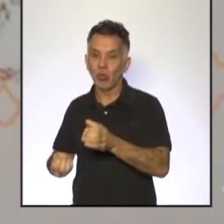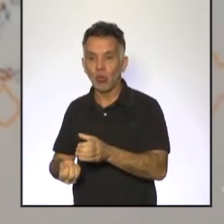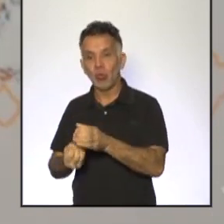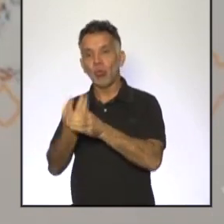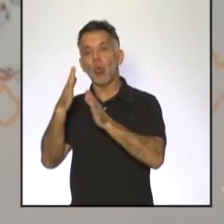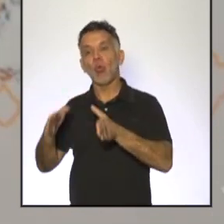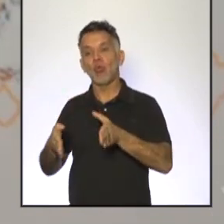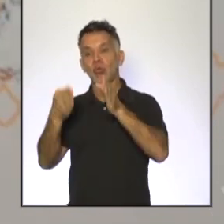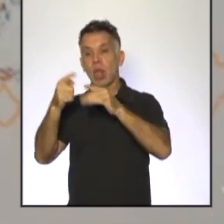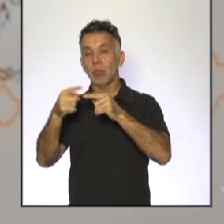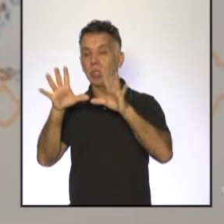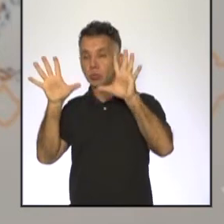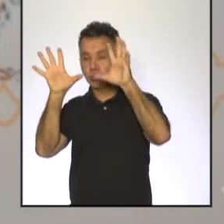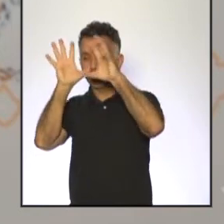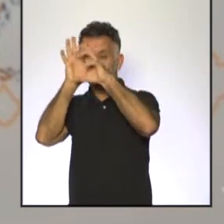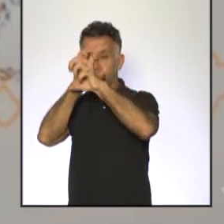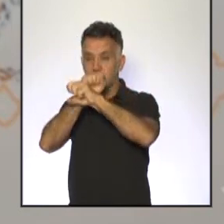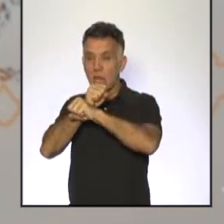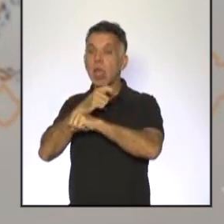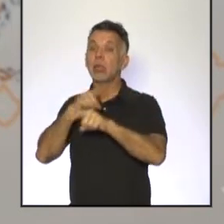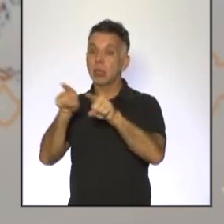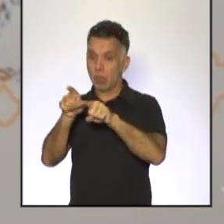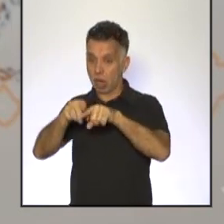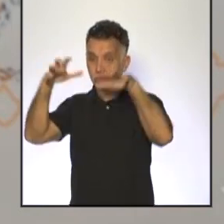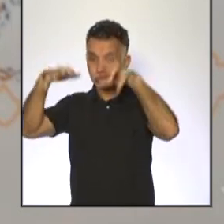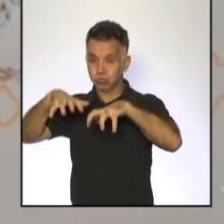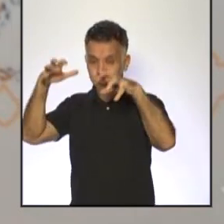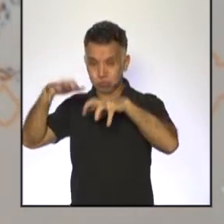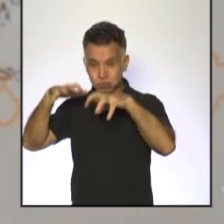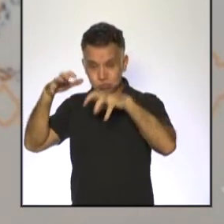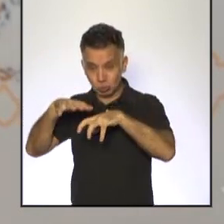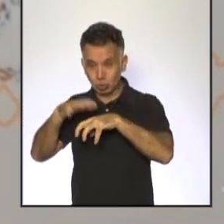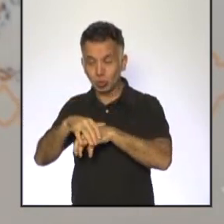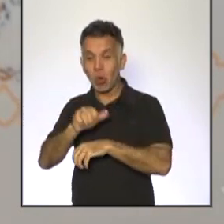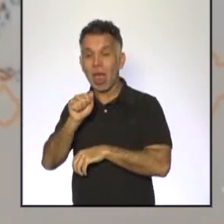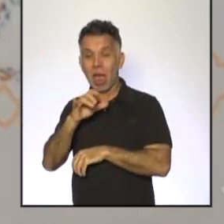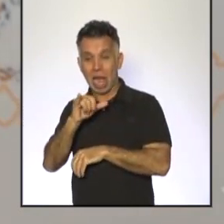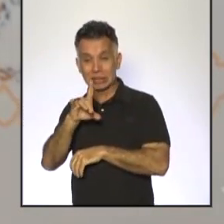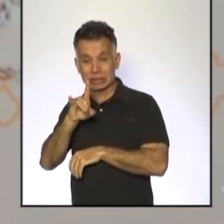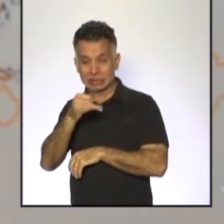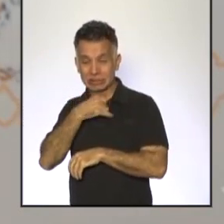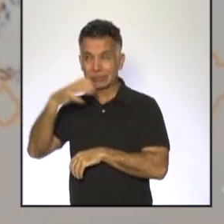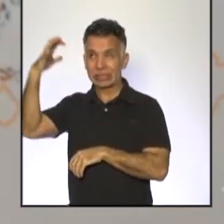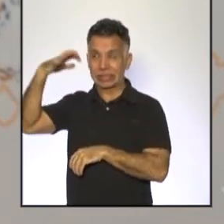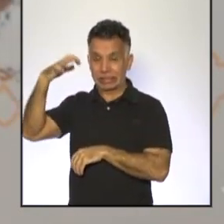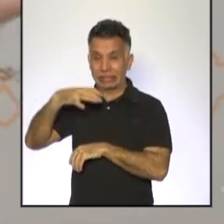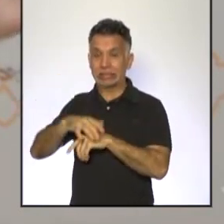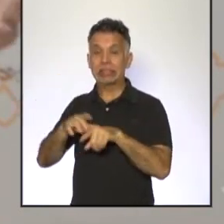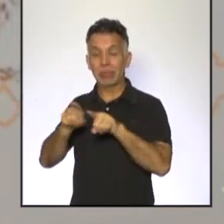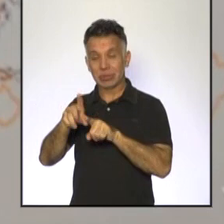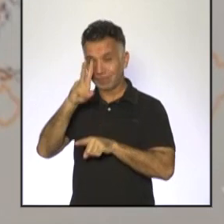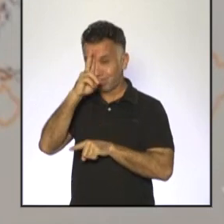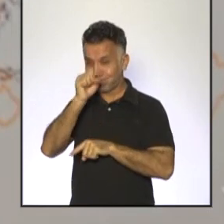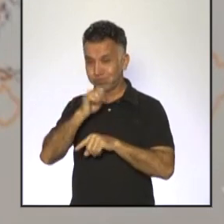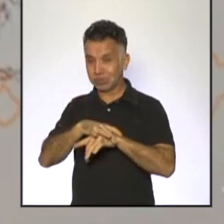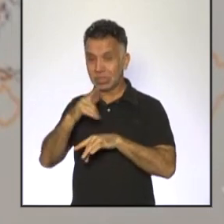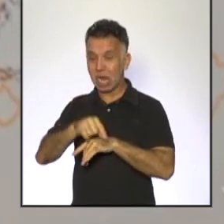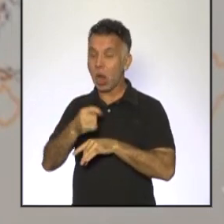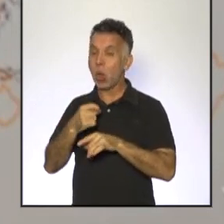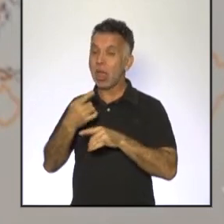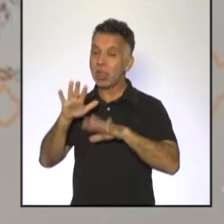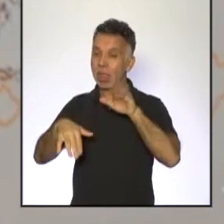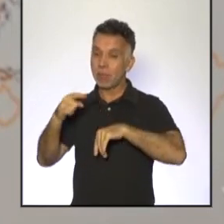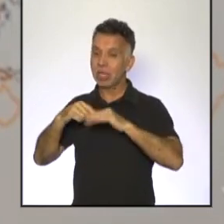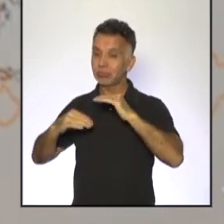desse processo. A chuva ácida muito forte, podendo chover até chuva de ácido sulfúrico. No grau de explosividade